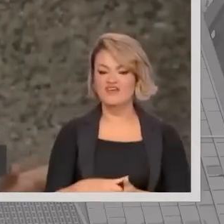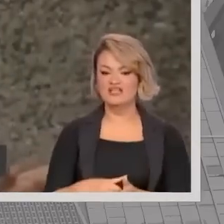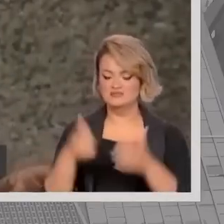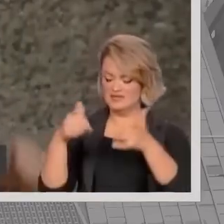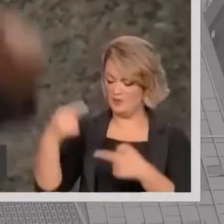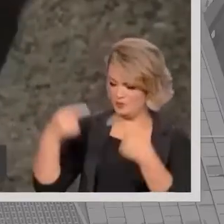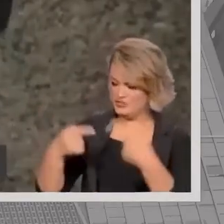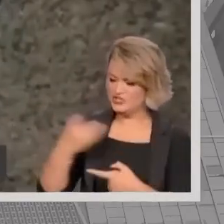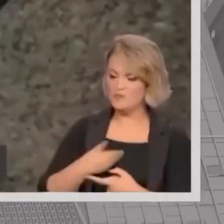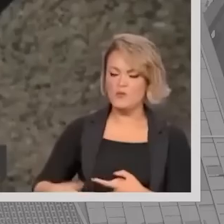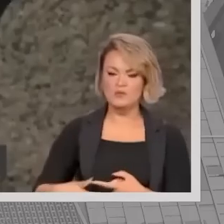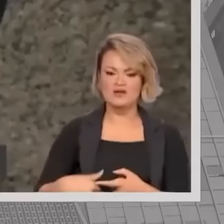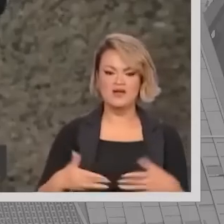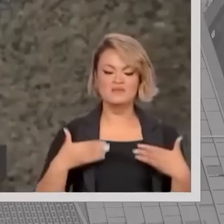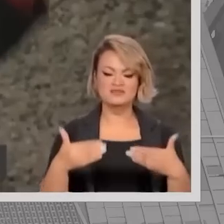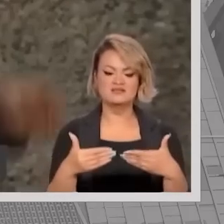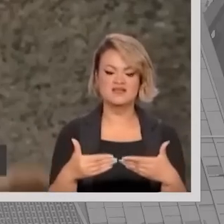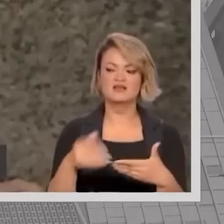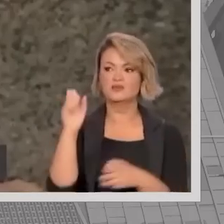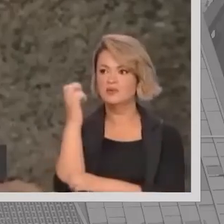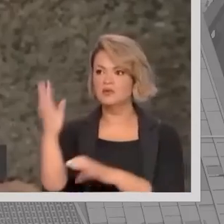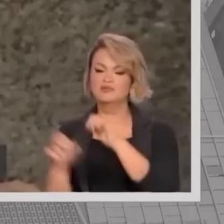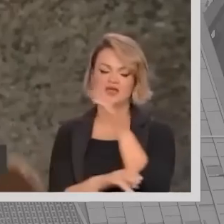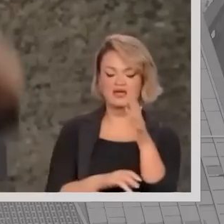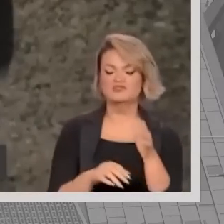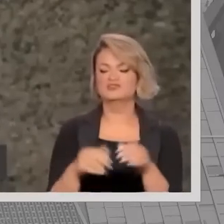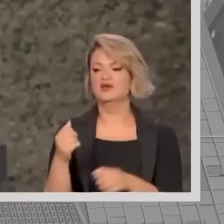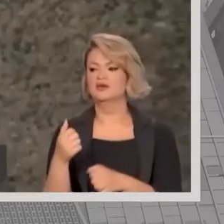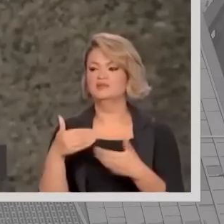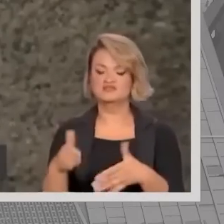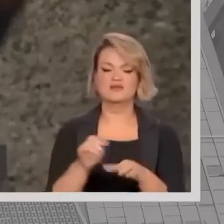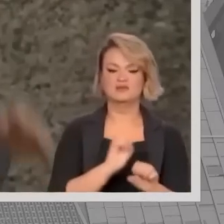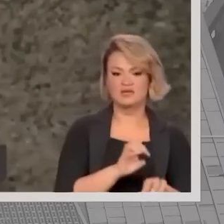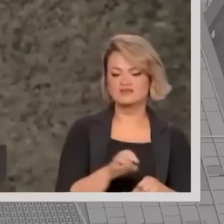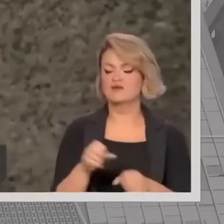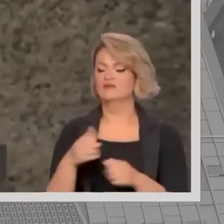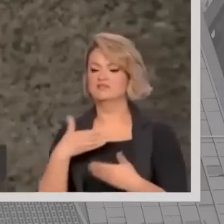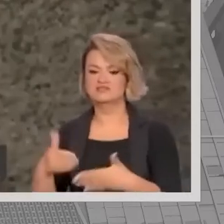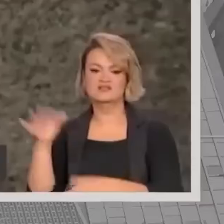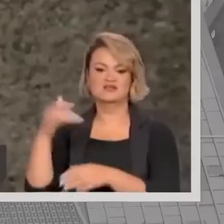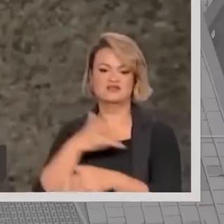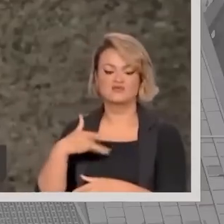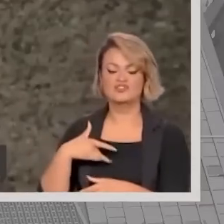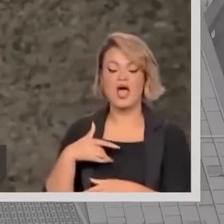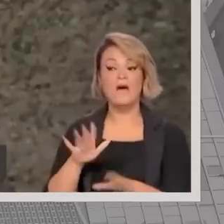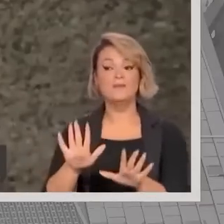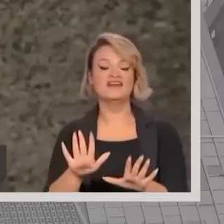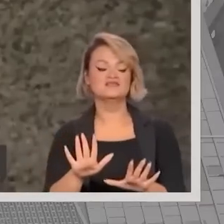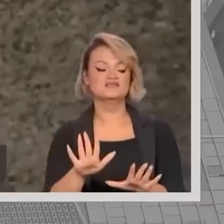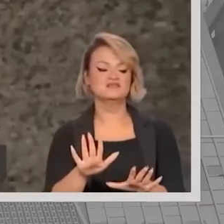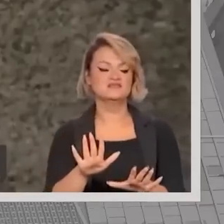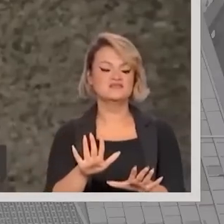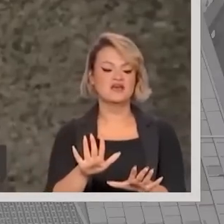pode pensar num projeto de desenvolver o Brasil achando que a gente tem instituições da Suíça. Não temos. A gente